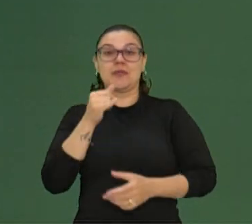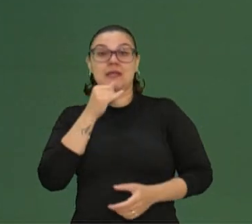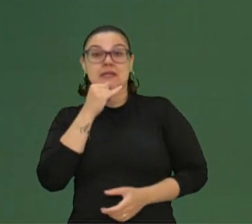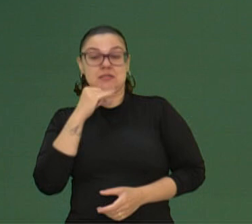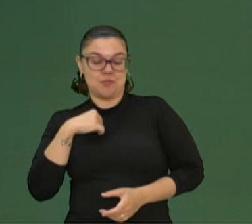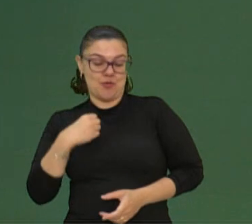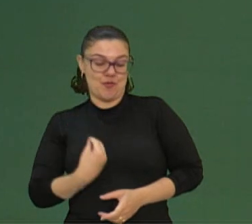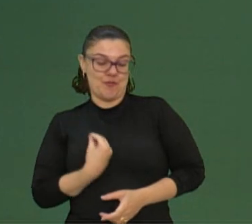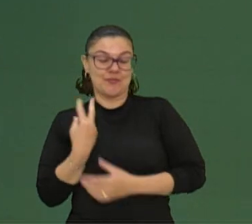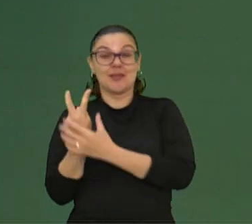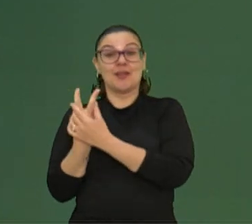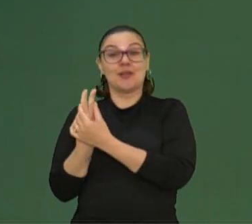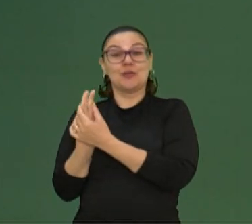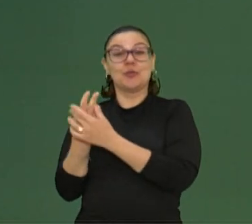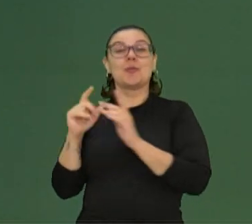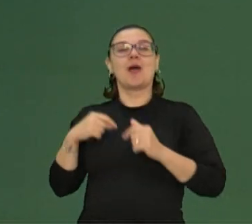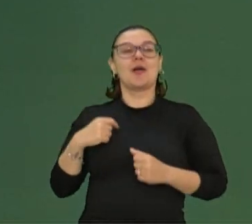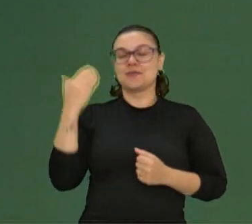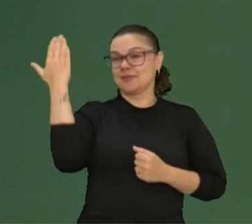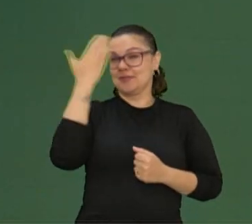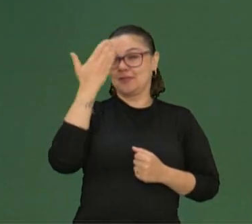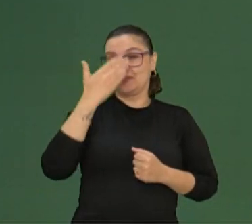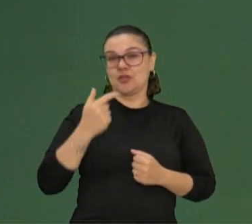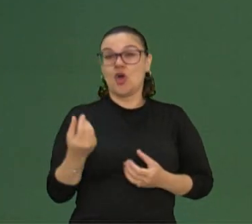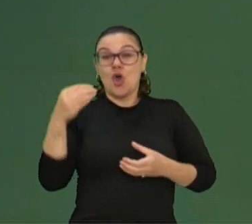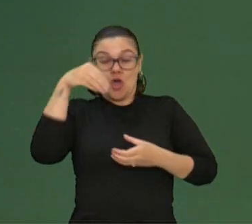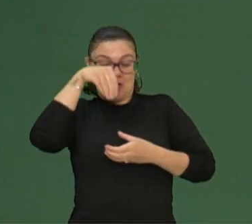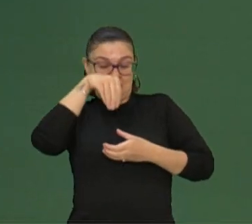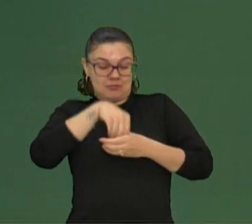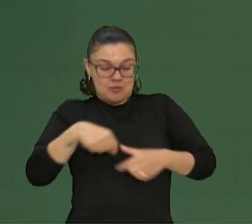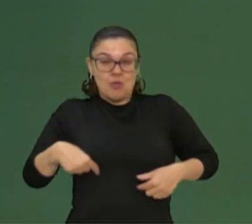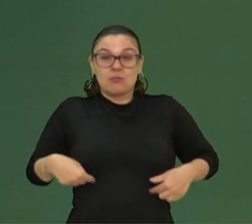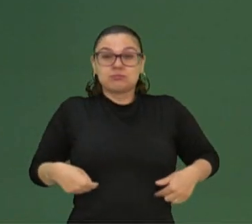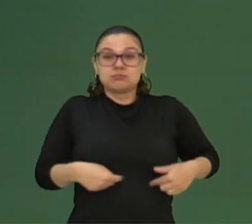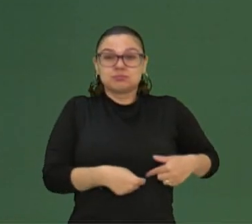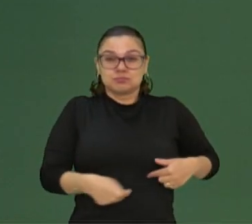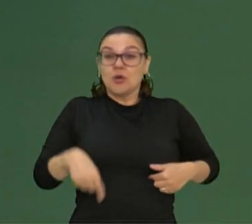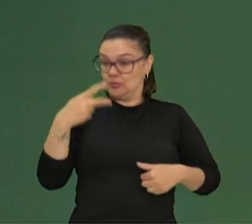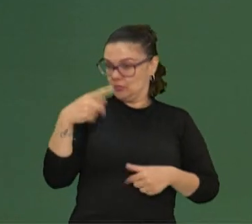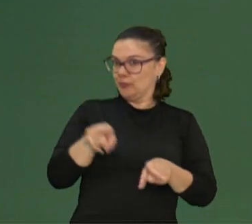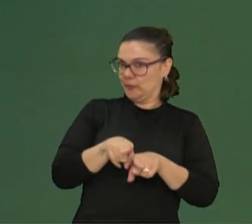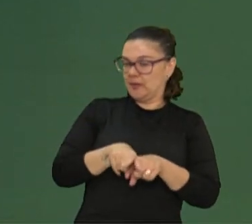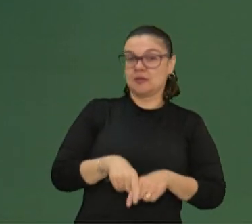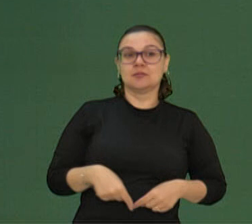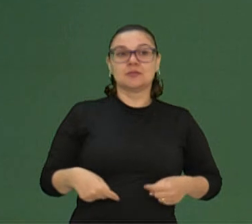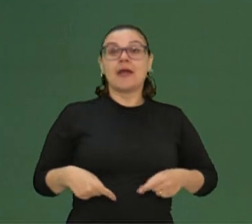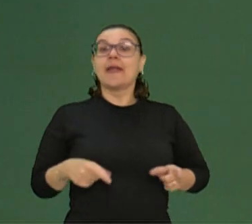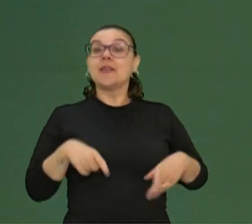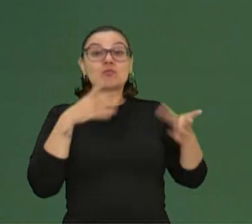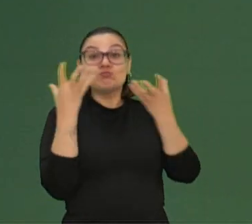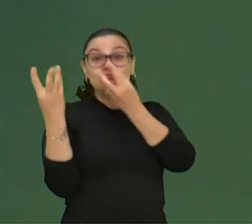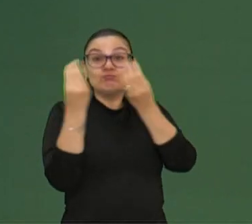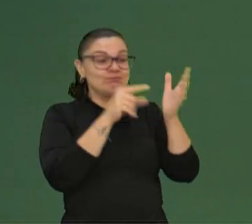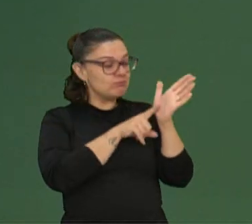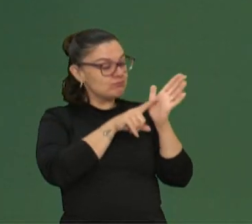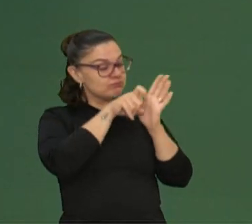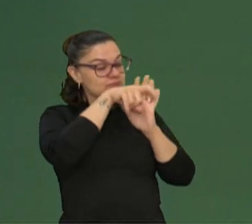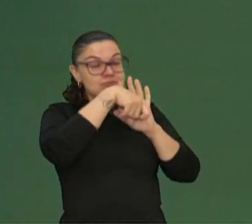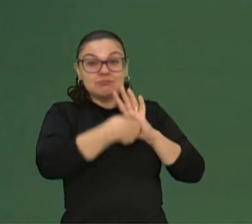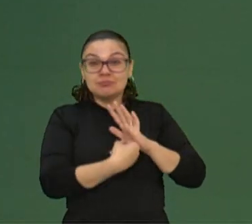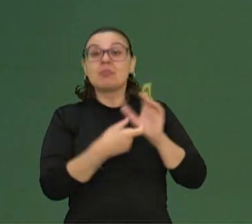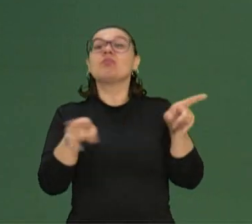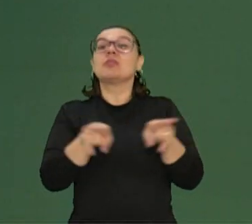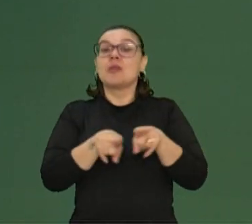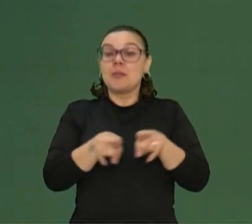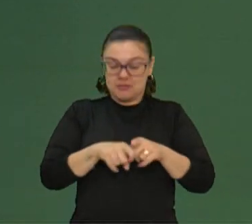vida a dois agora, você está vendo? Você não está vendo, porque lá dentro do meu intestino, do seu também, tá? É cheio de bactérias. E essas